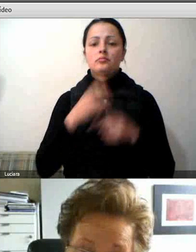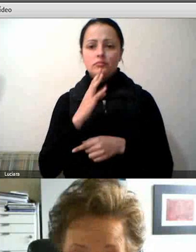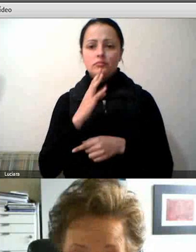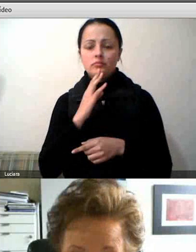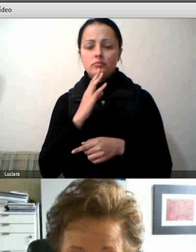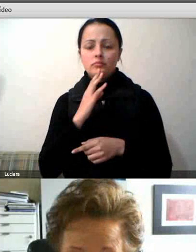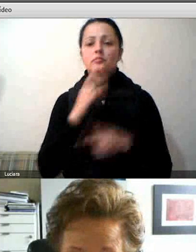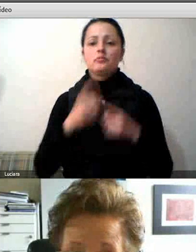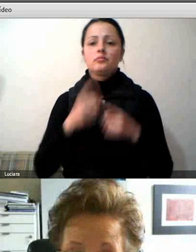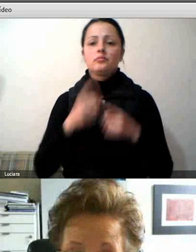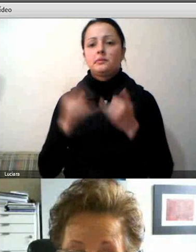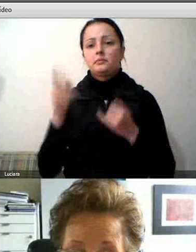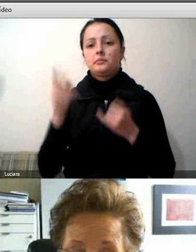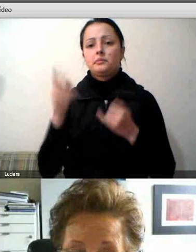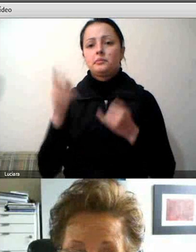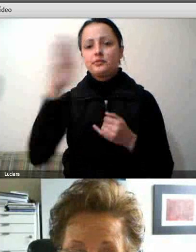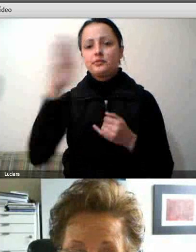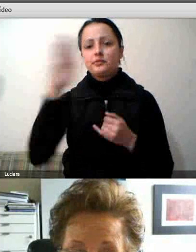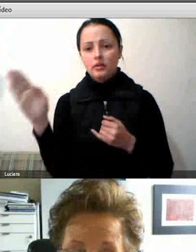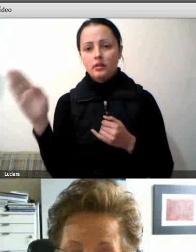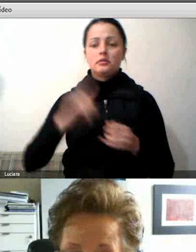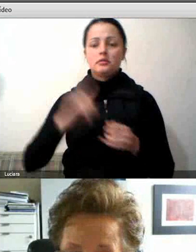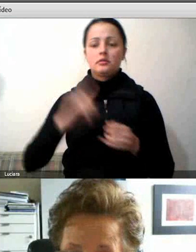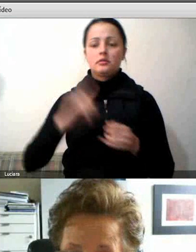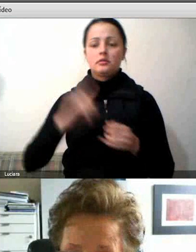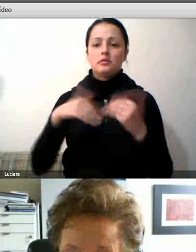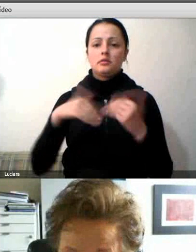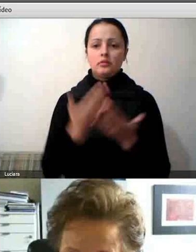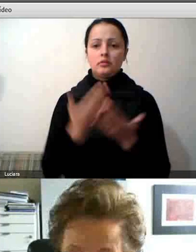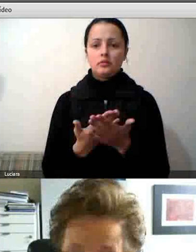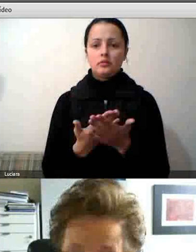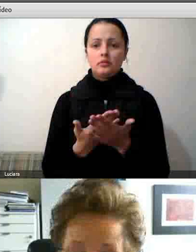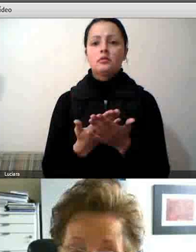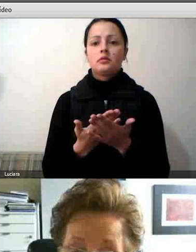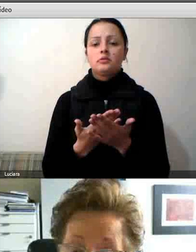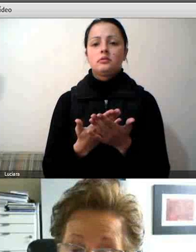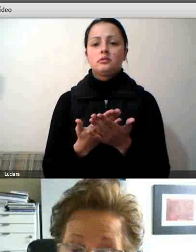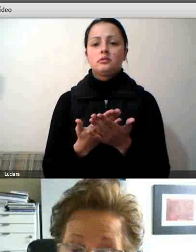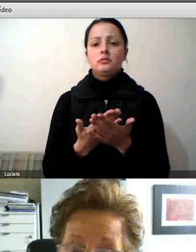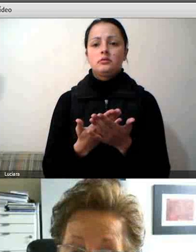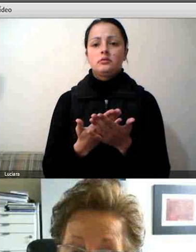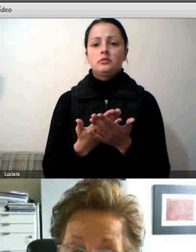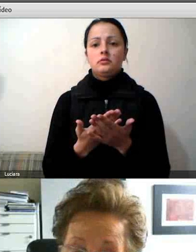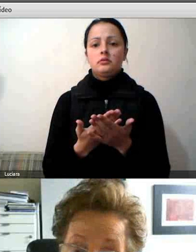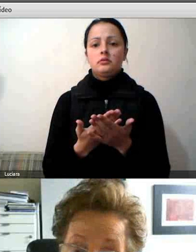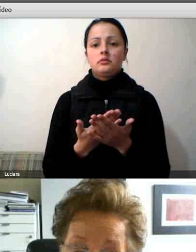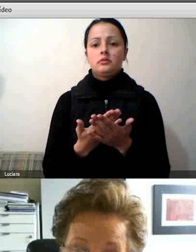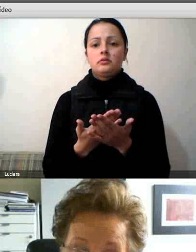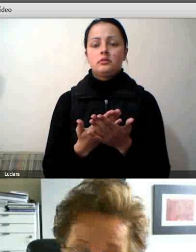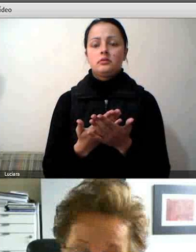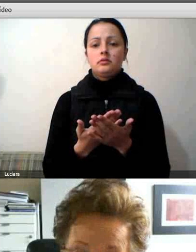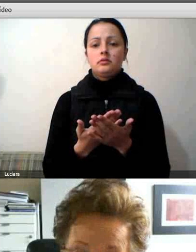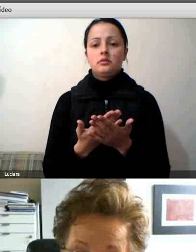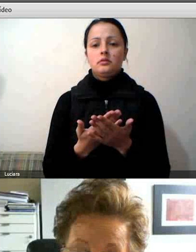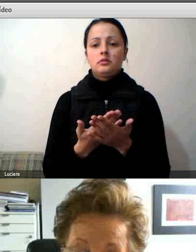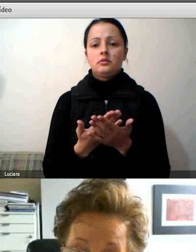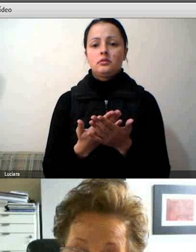Bagé tem uma escola que faz o piloto UCA. E nós temos Canguçu